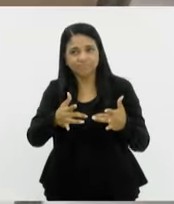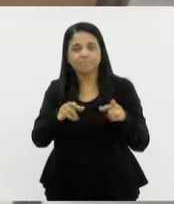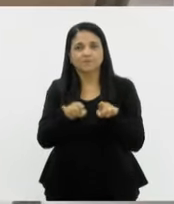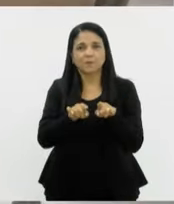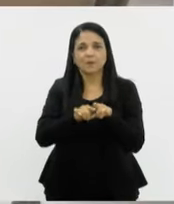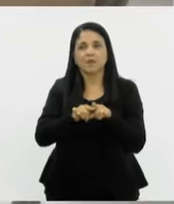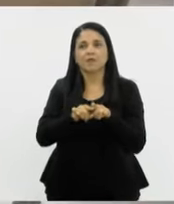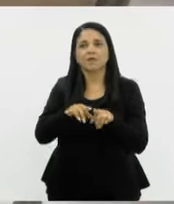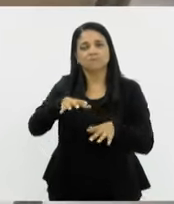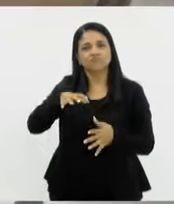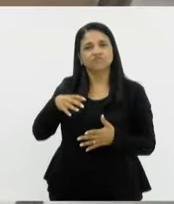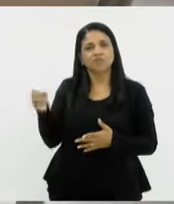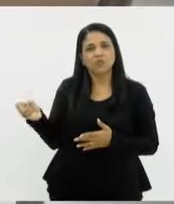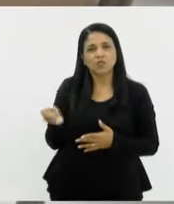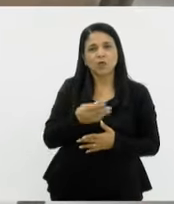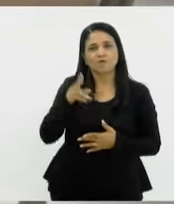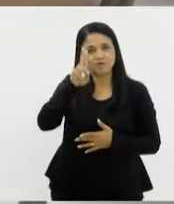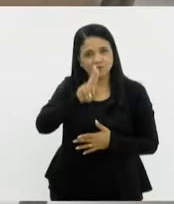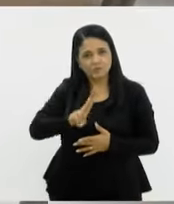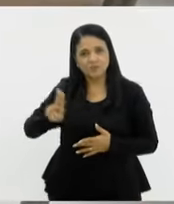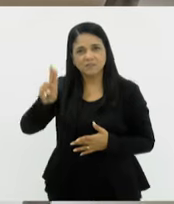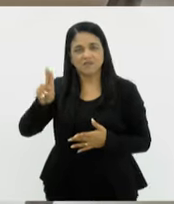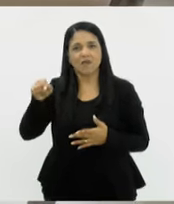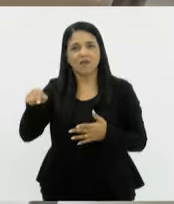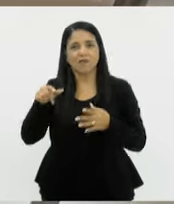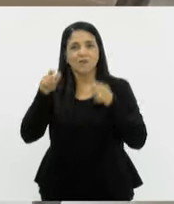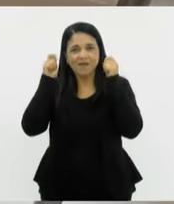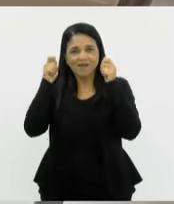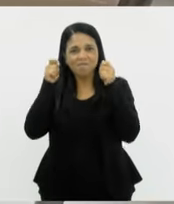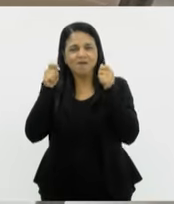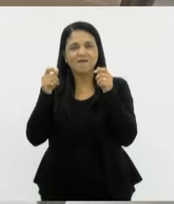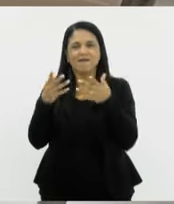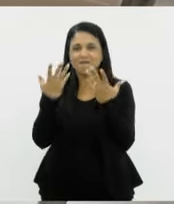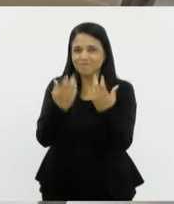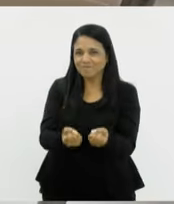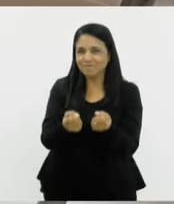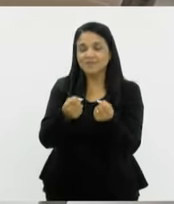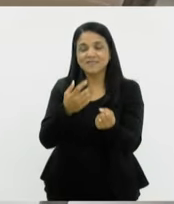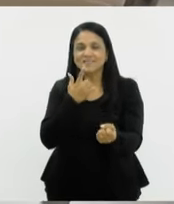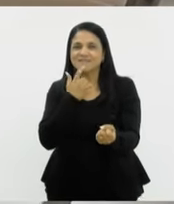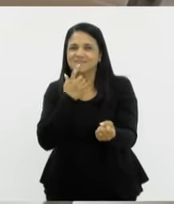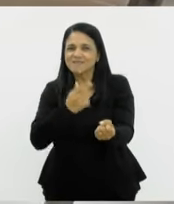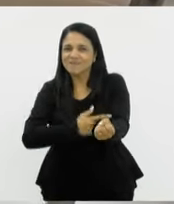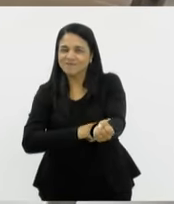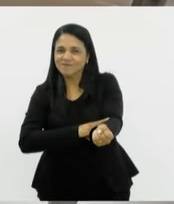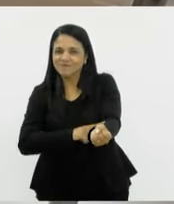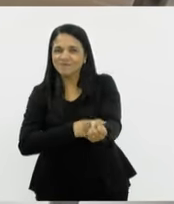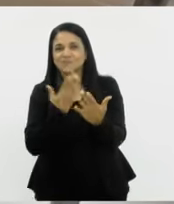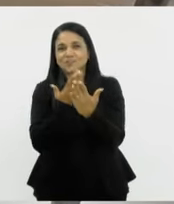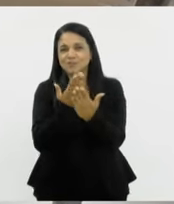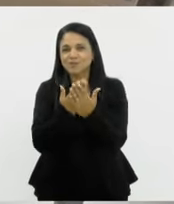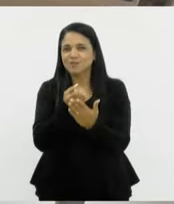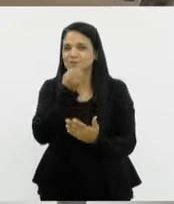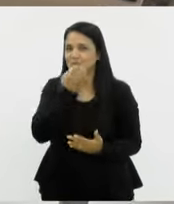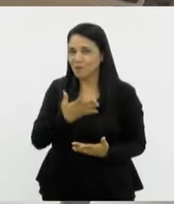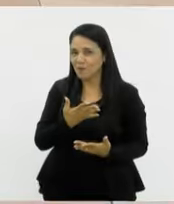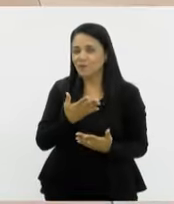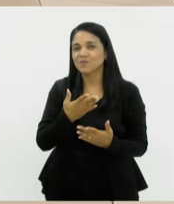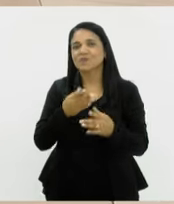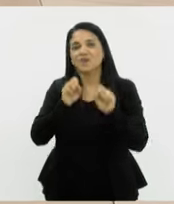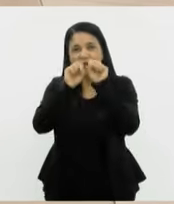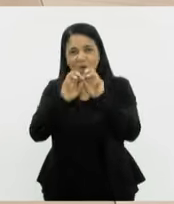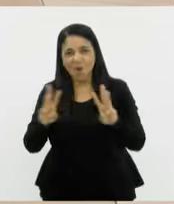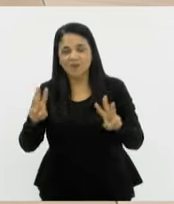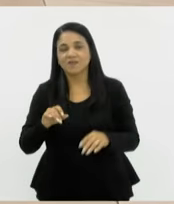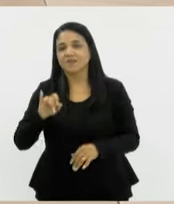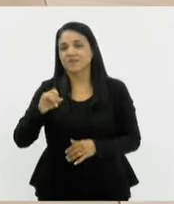Os novos universitários foram convidados a aderir à campanha Estudante Sangue Bom, iniciativa da ONG Emocione. Hoje